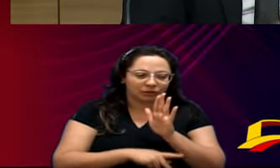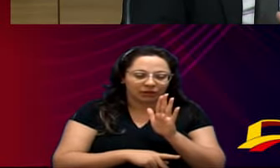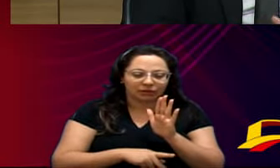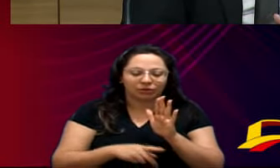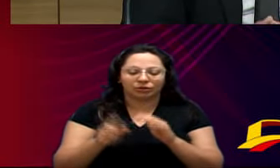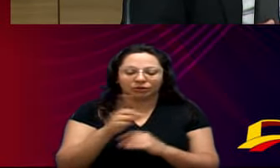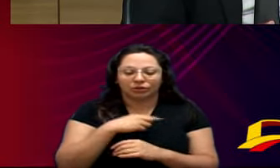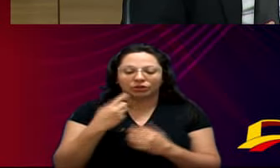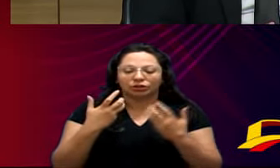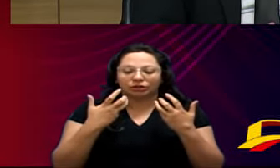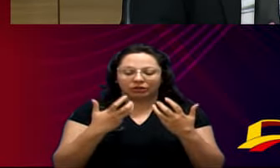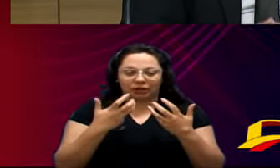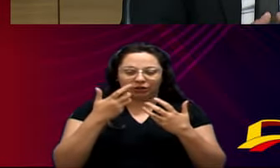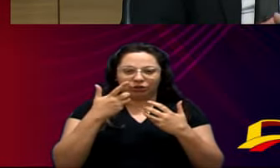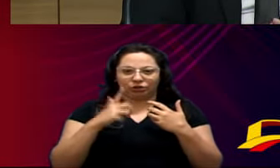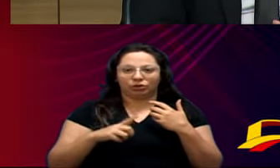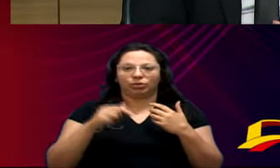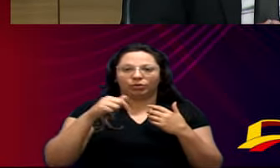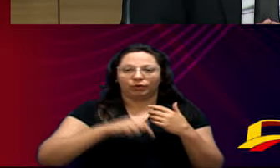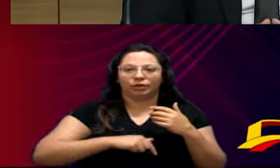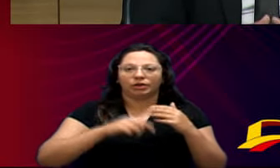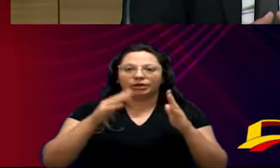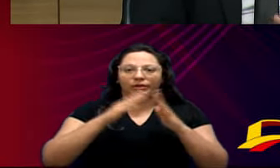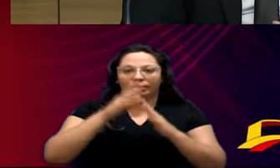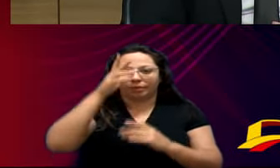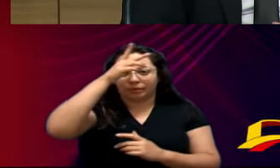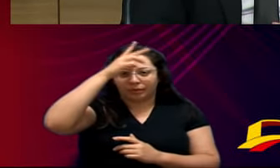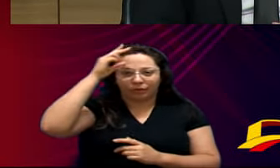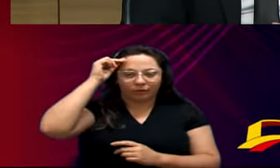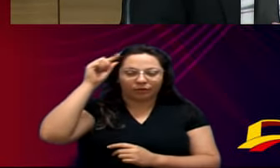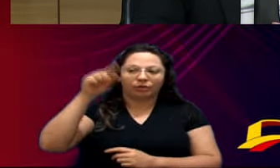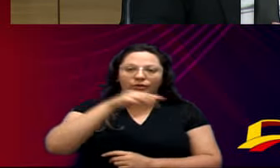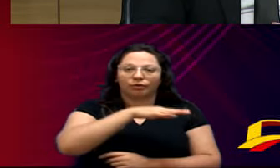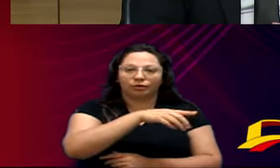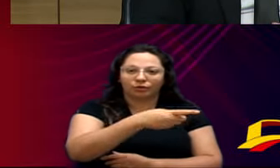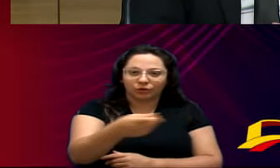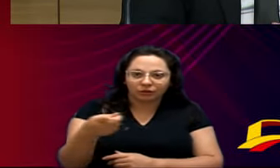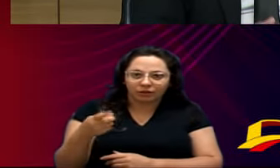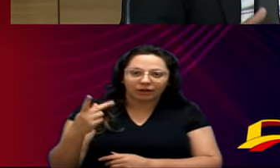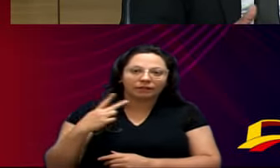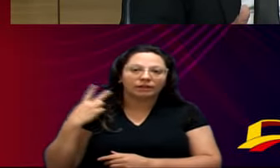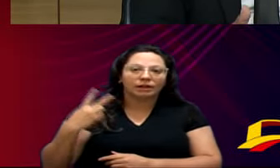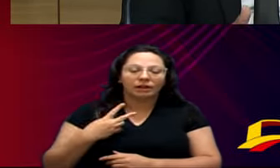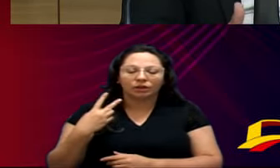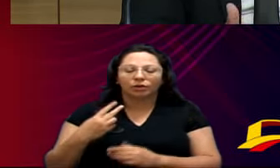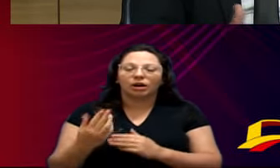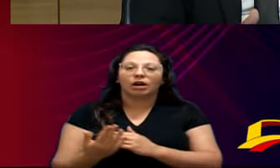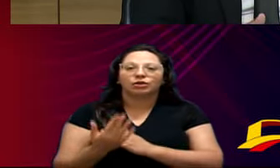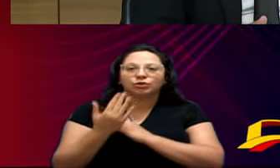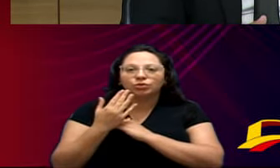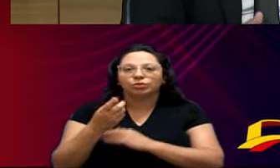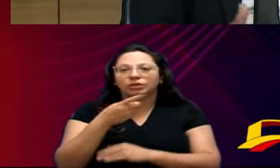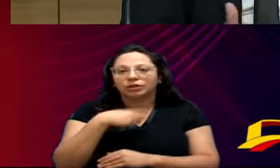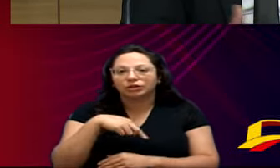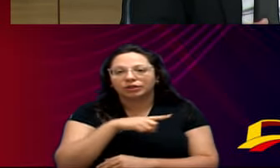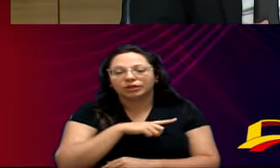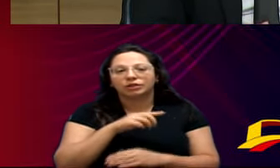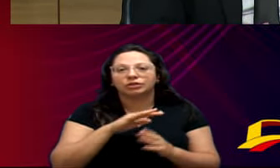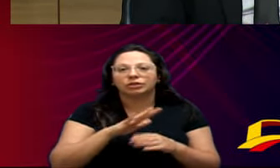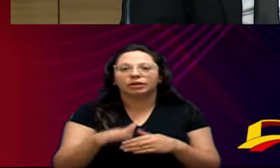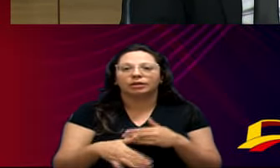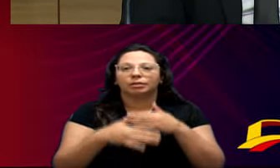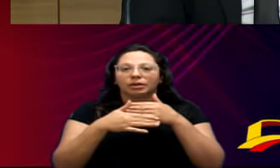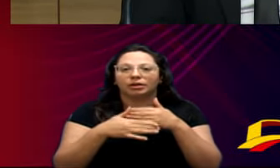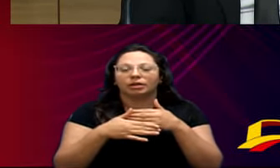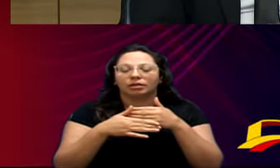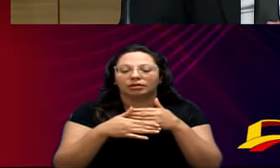contamos mais uma vez com essa casa de leis com os nossos vereadores eh que nos auxiliem como sempre por meio das emendas